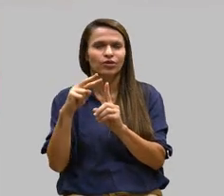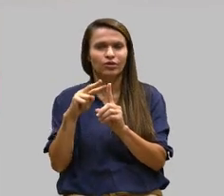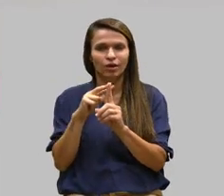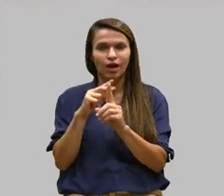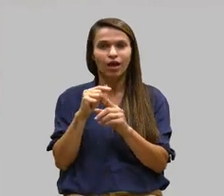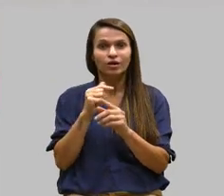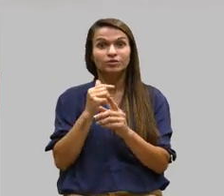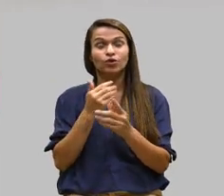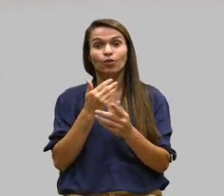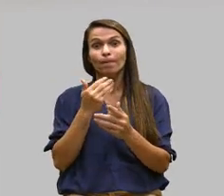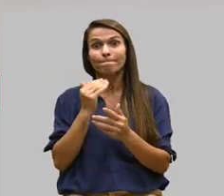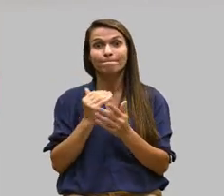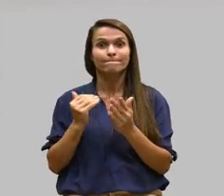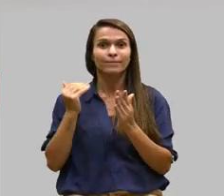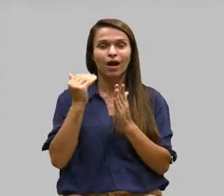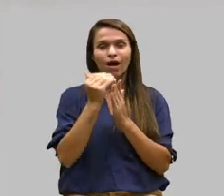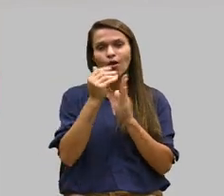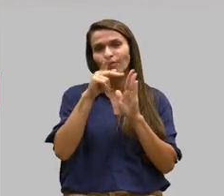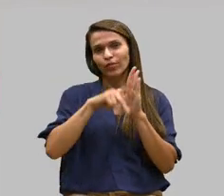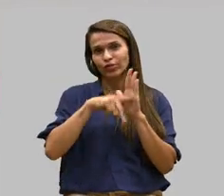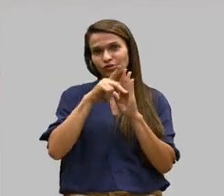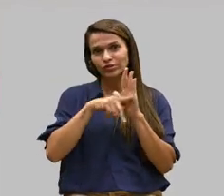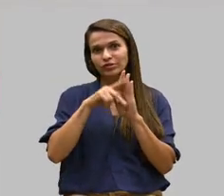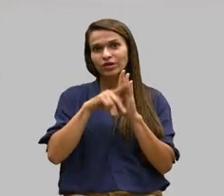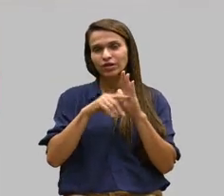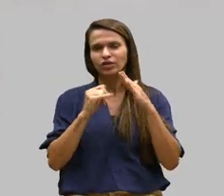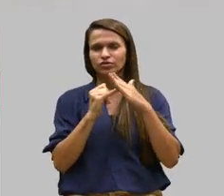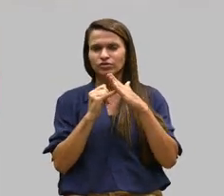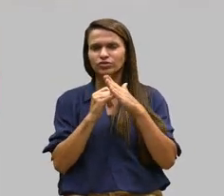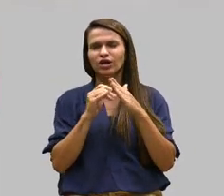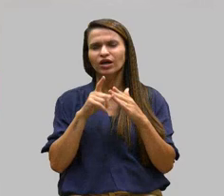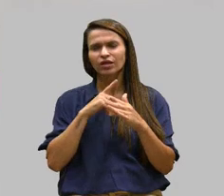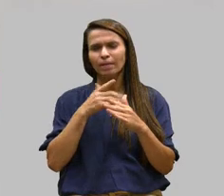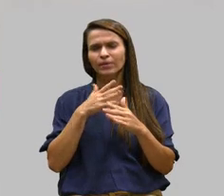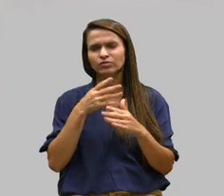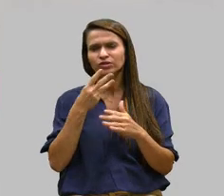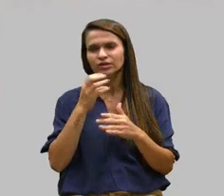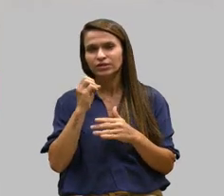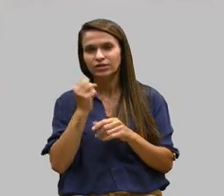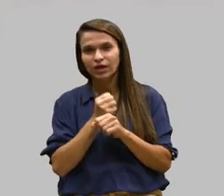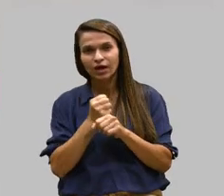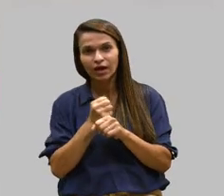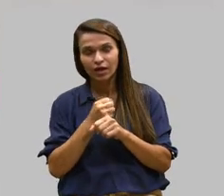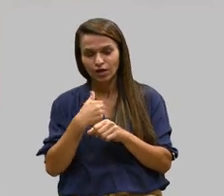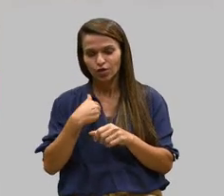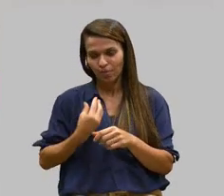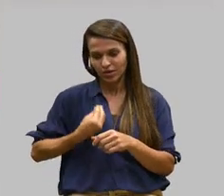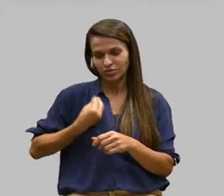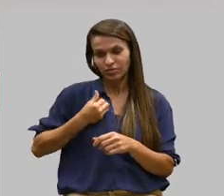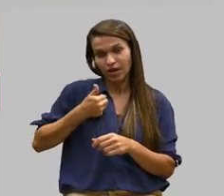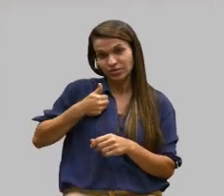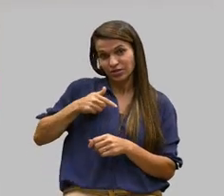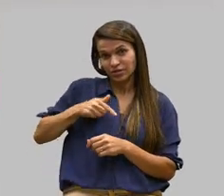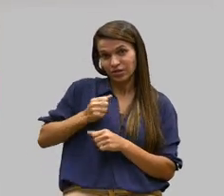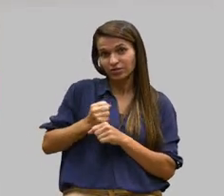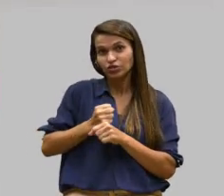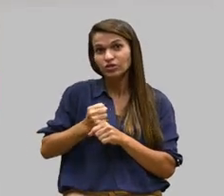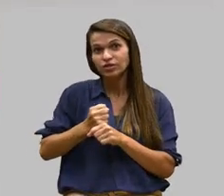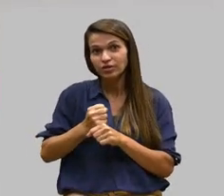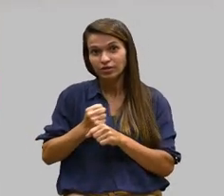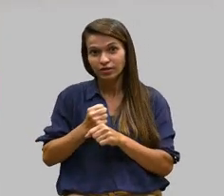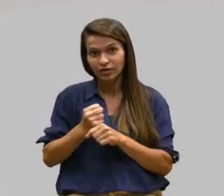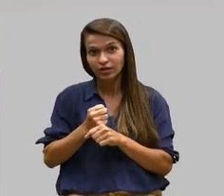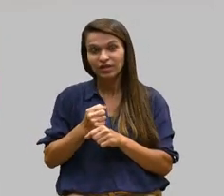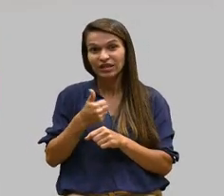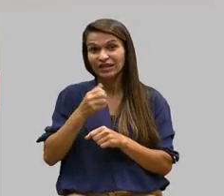nosso maior né projeto que a gente tem instituição já funciona lá quase 30 anos eu tô lá 17 anos né 10 como